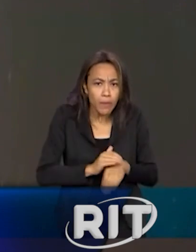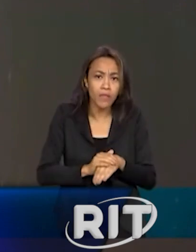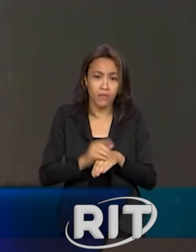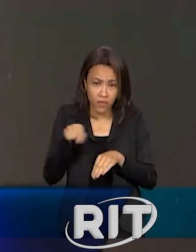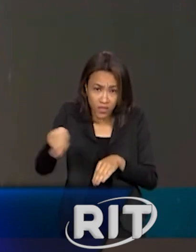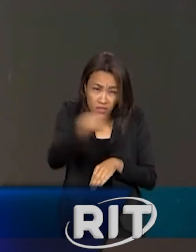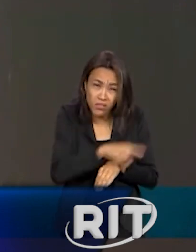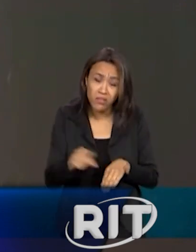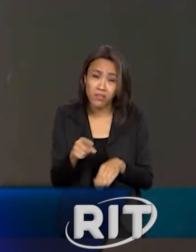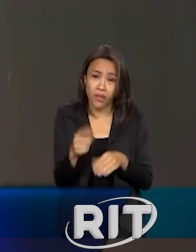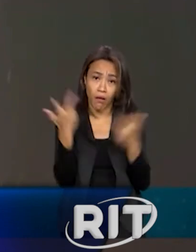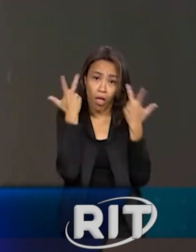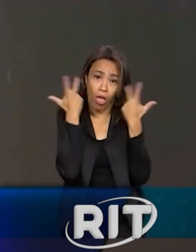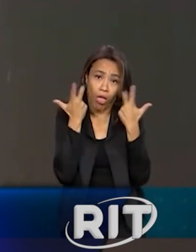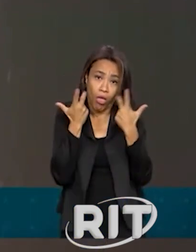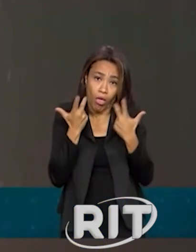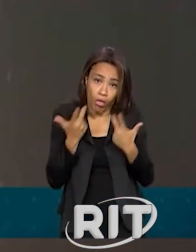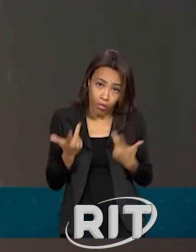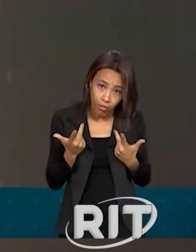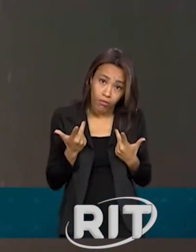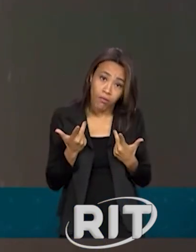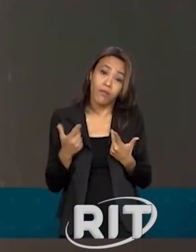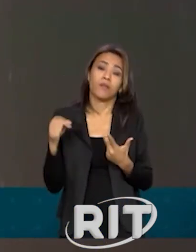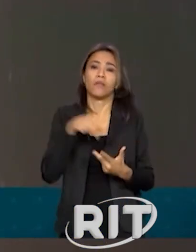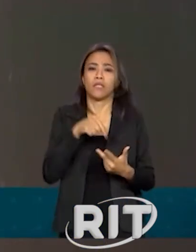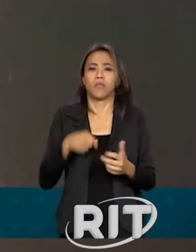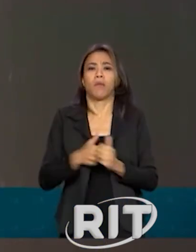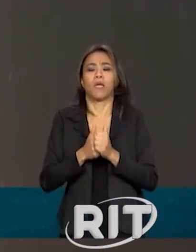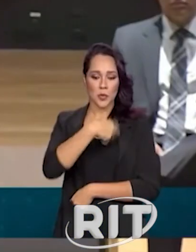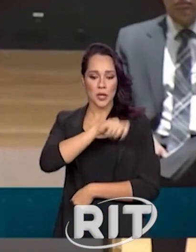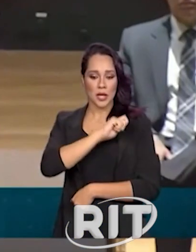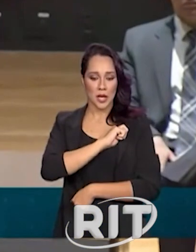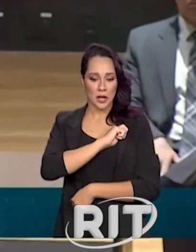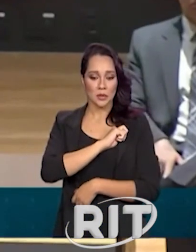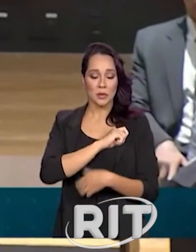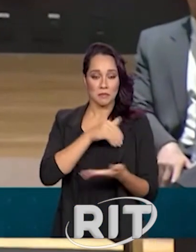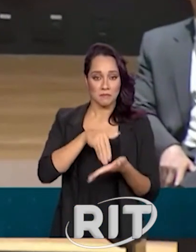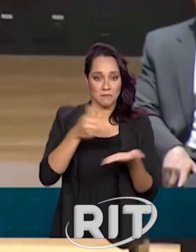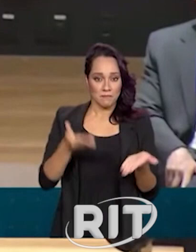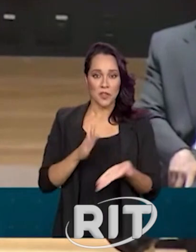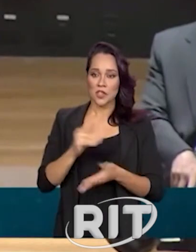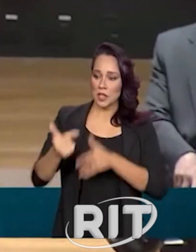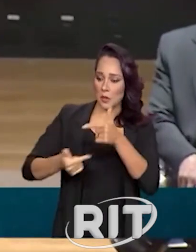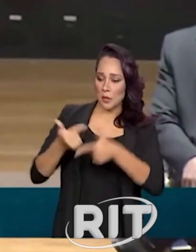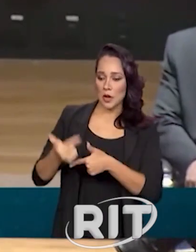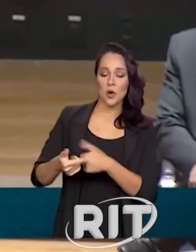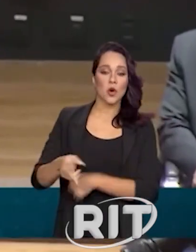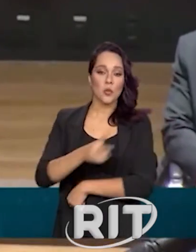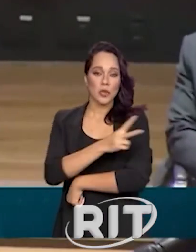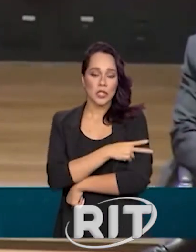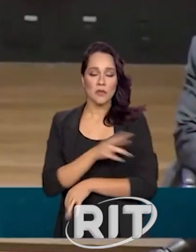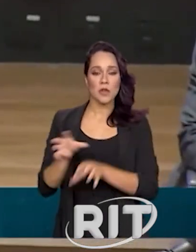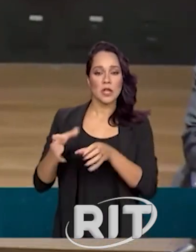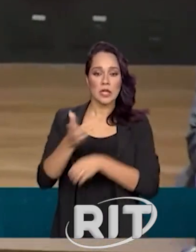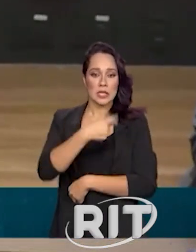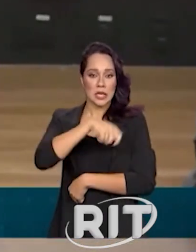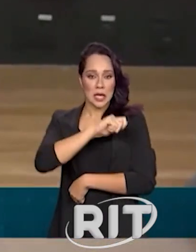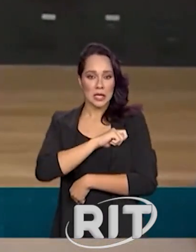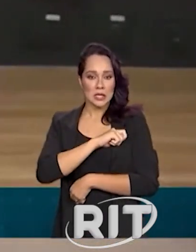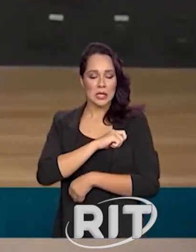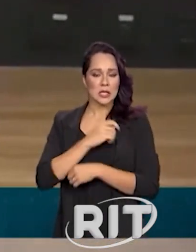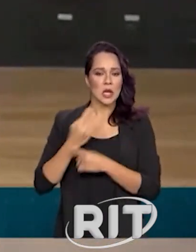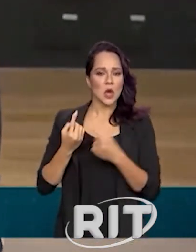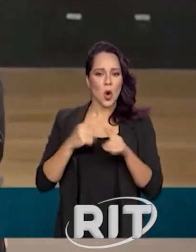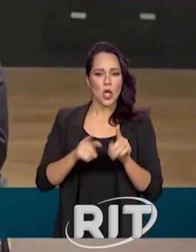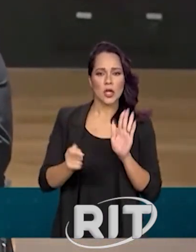intimidaram os órgãos responsáveis pela guarda da Constituição Federal na mesma linha o ministro da Justiça disse que